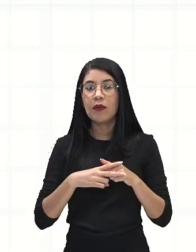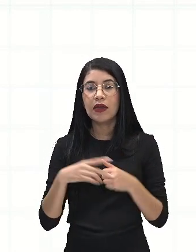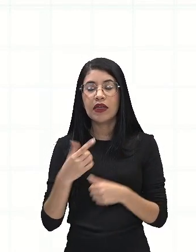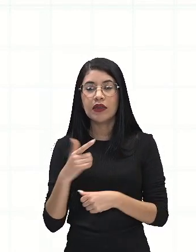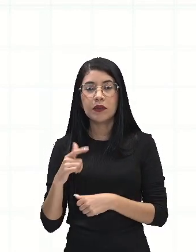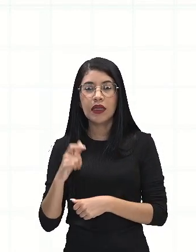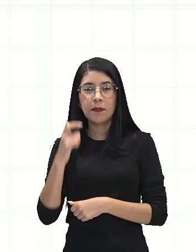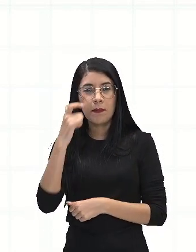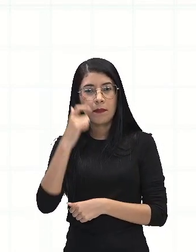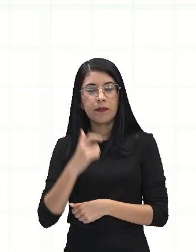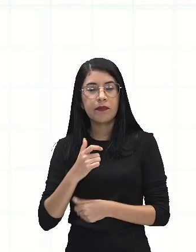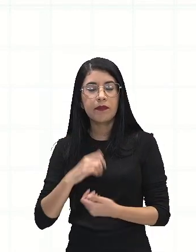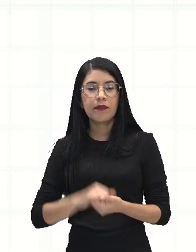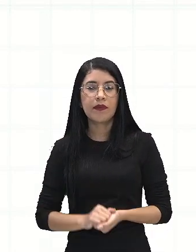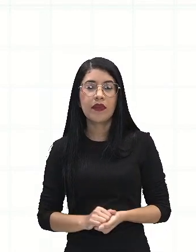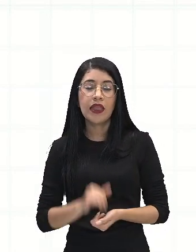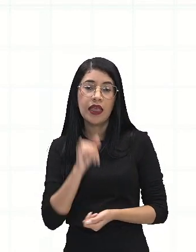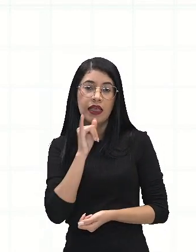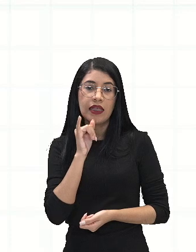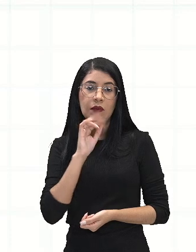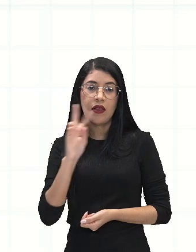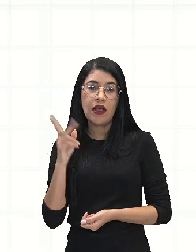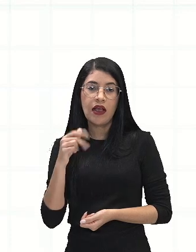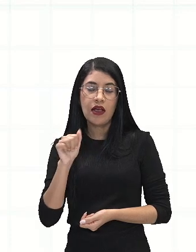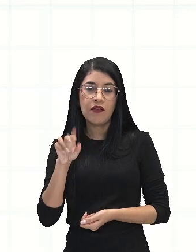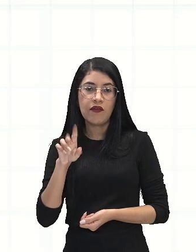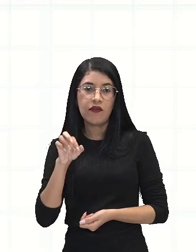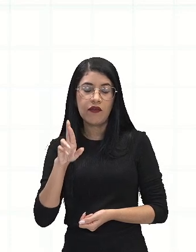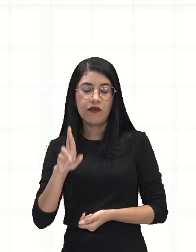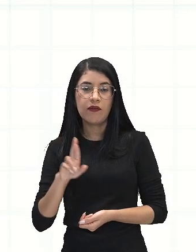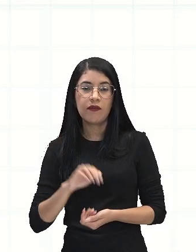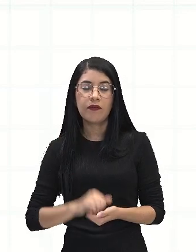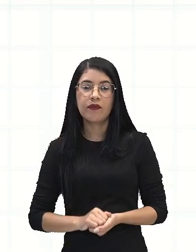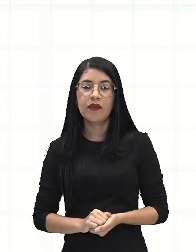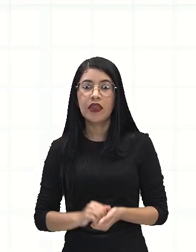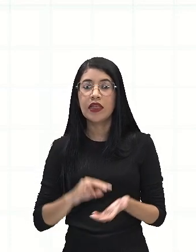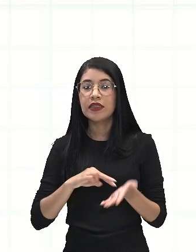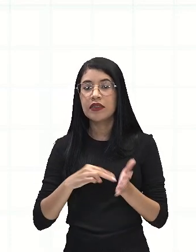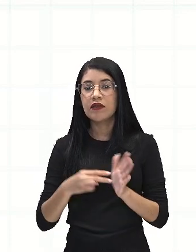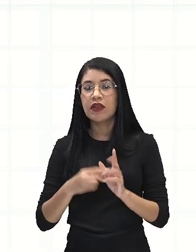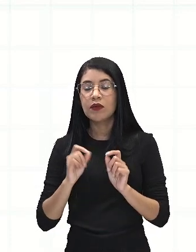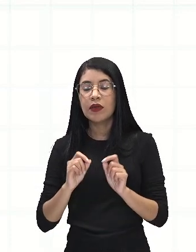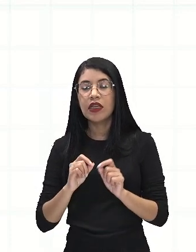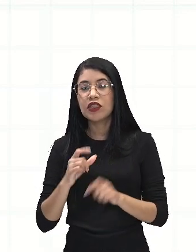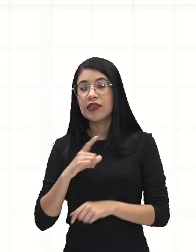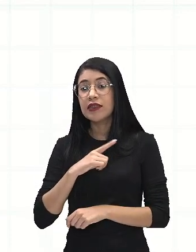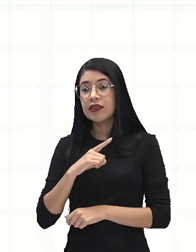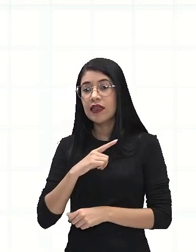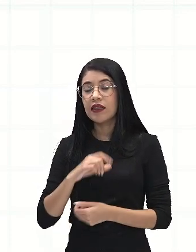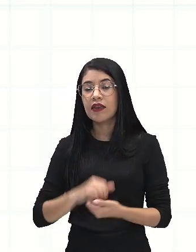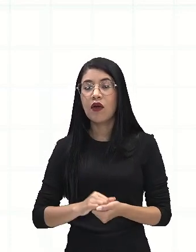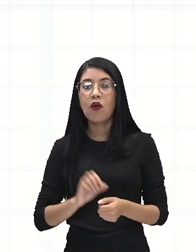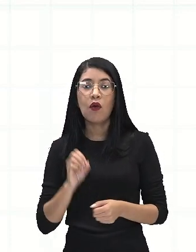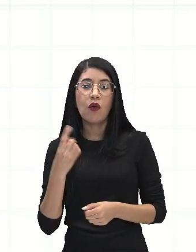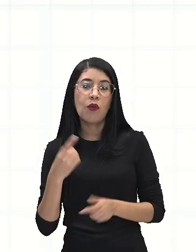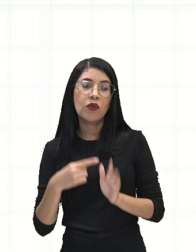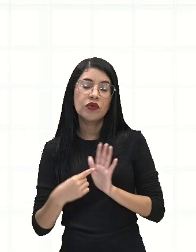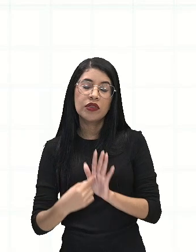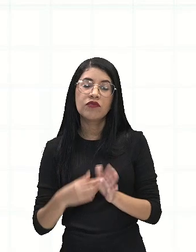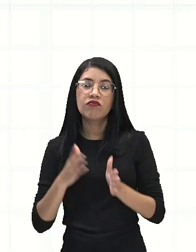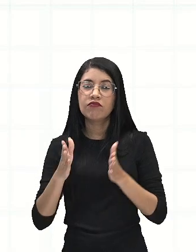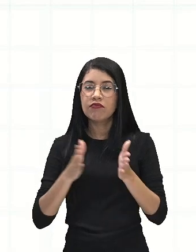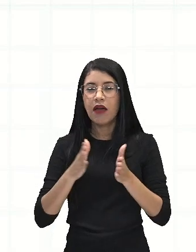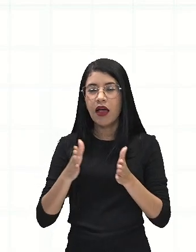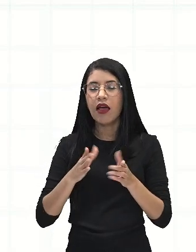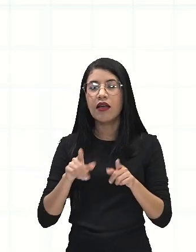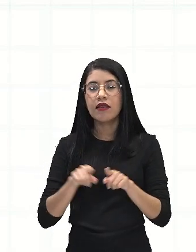impessoais. E um exemplo deles é o verbo haver. O verbo haver, no sentido de existir, ou na indicação de tempo, é impessoal